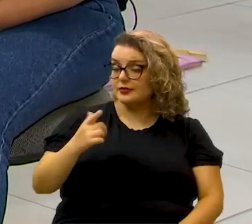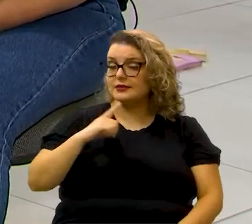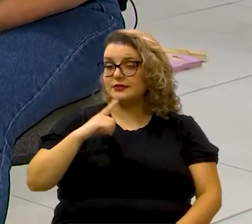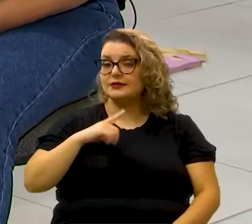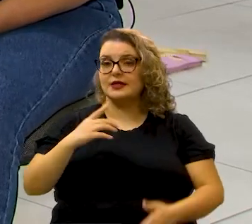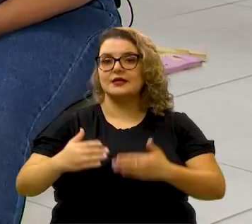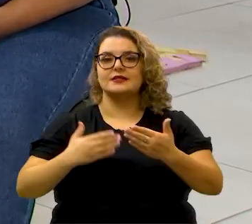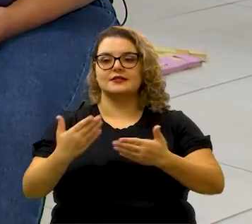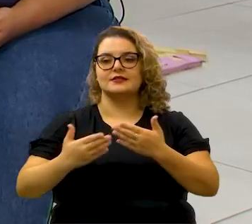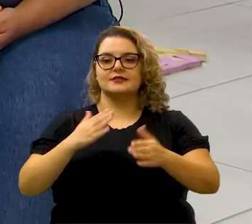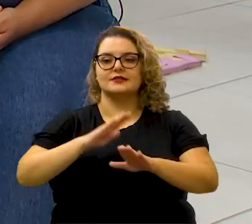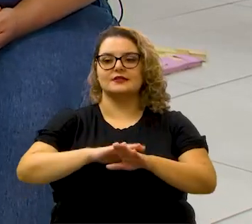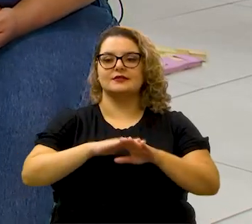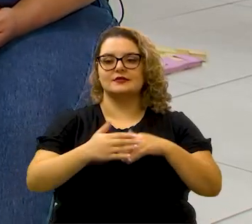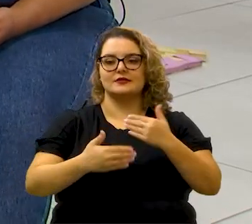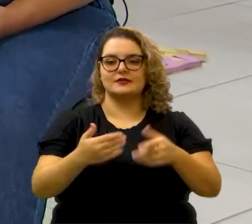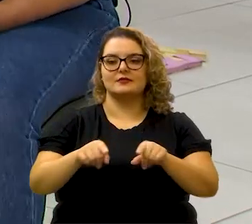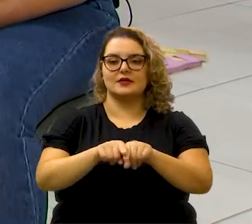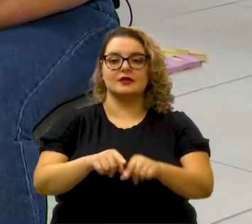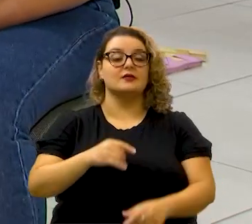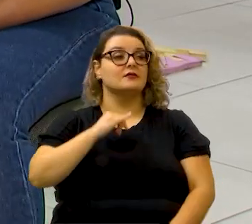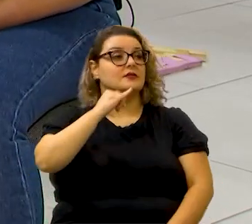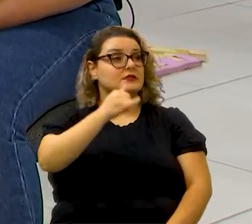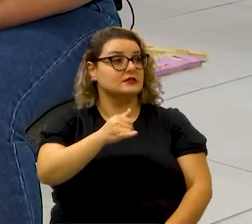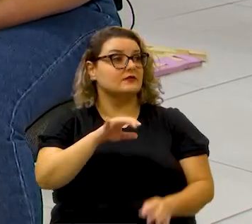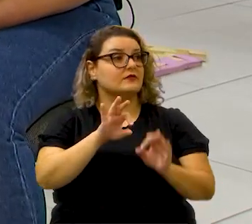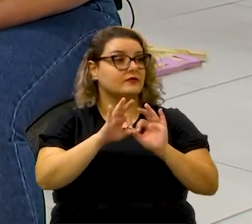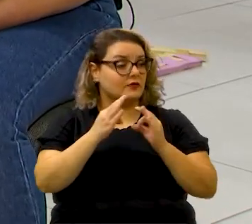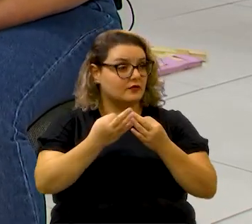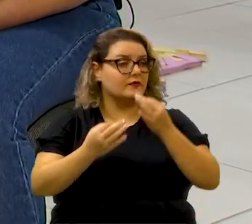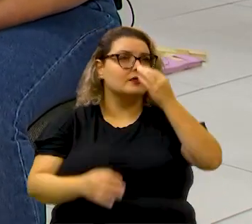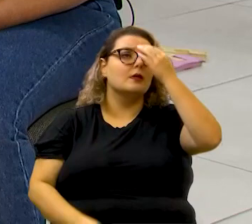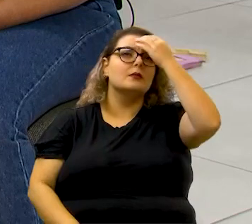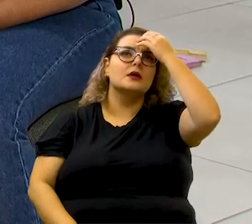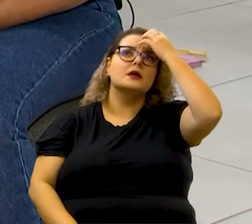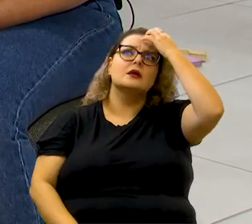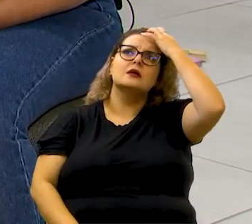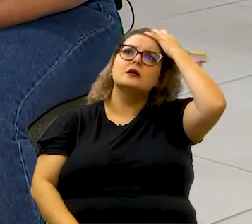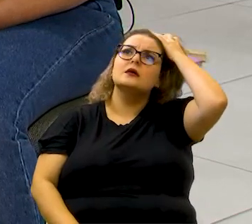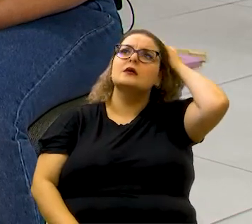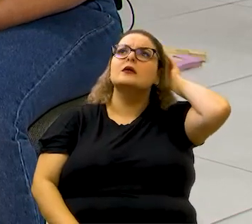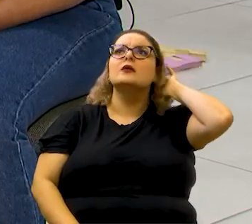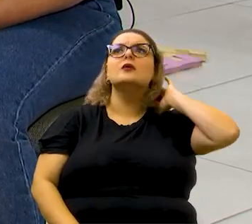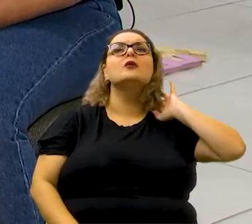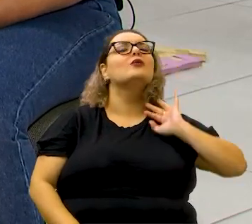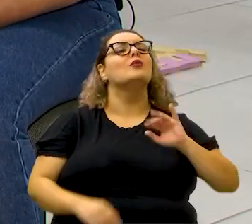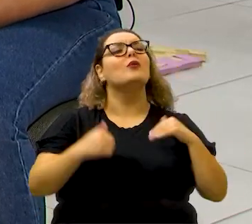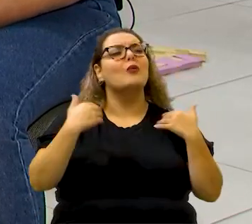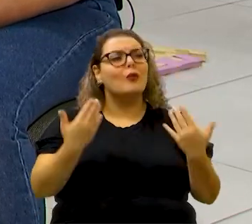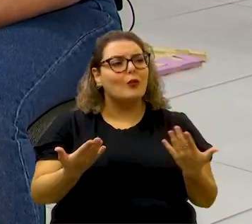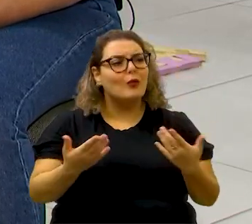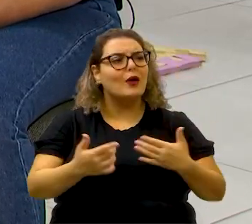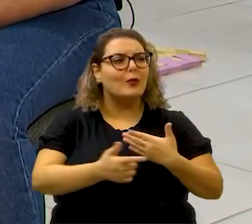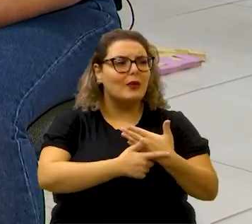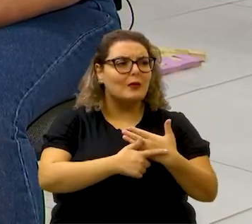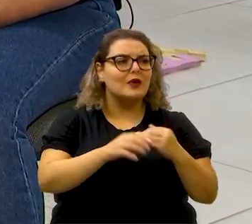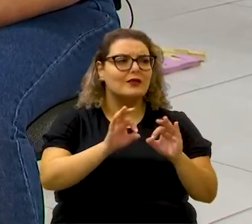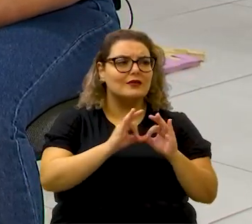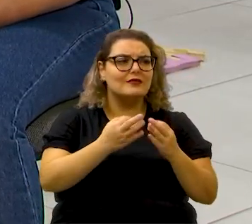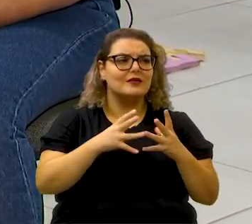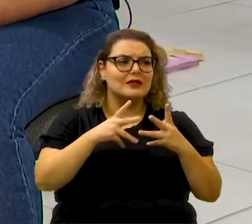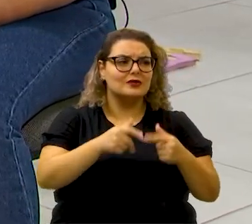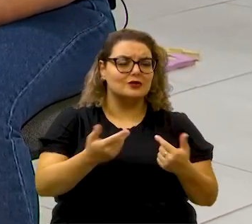potente quando a gente tem esses serviços em funcionamento também. Você citou aí a família, qual o papel da família